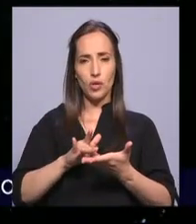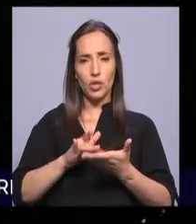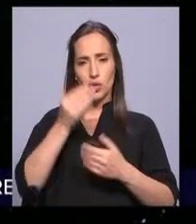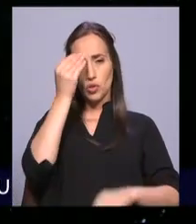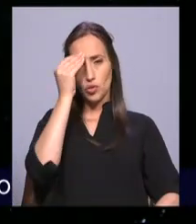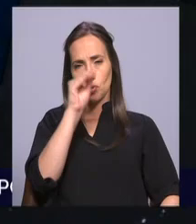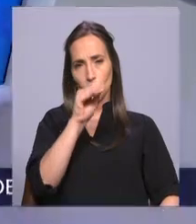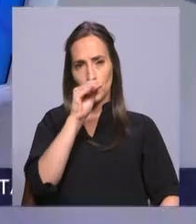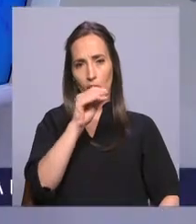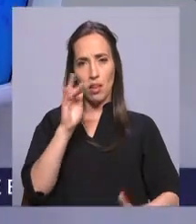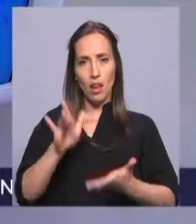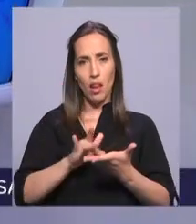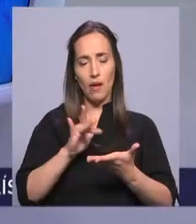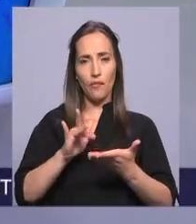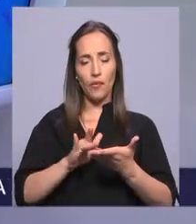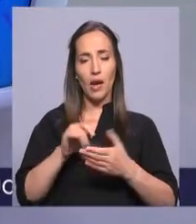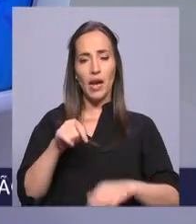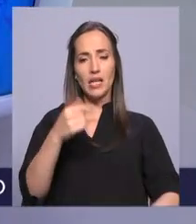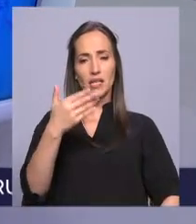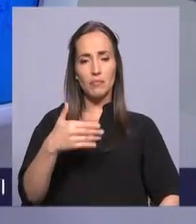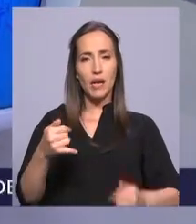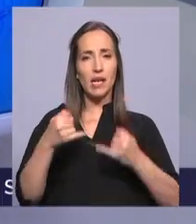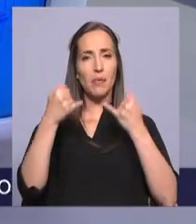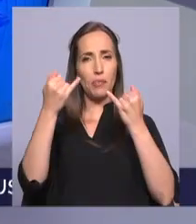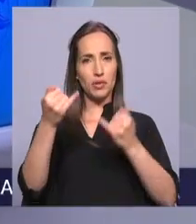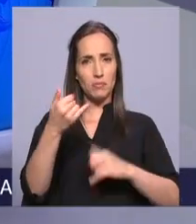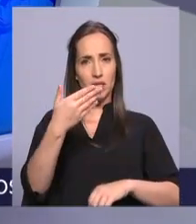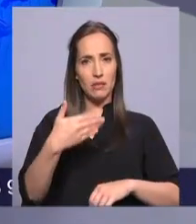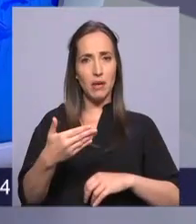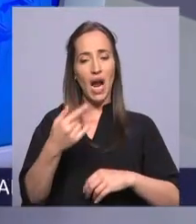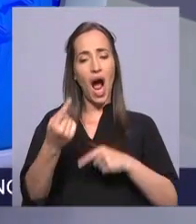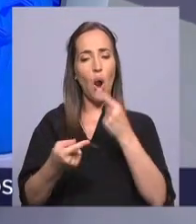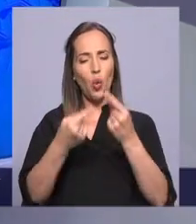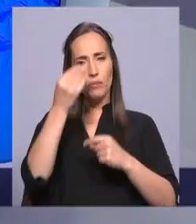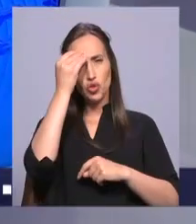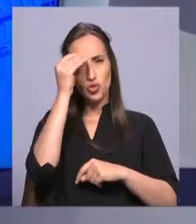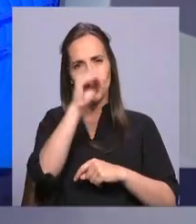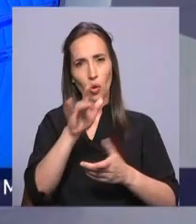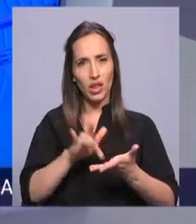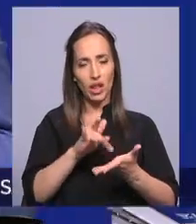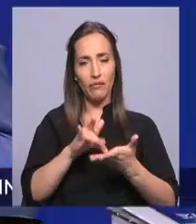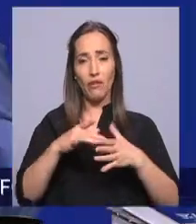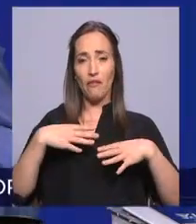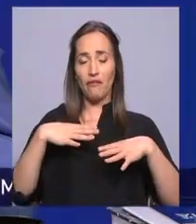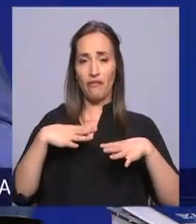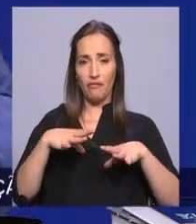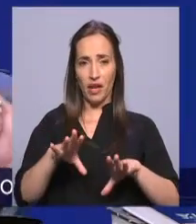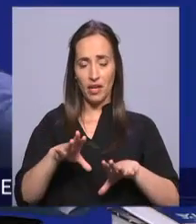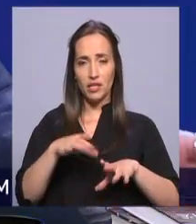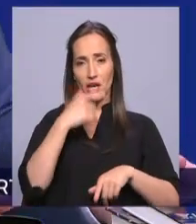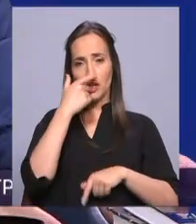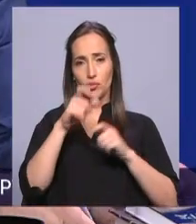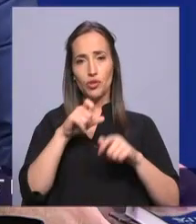de leitura. Esta semana e na próxima vamos deixar aqui algumas sugestões literárias para as férias, para os nossos telespectadores também se poderem aventurar um bocadinho